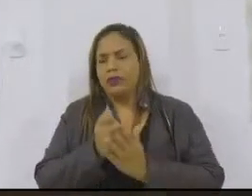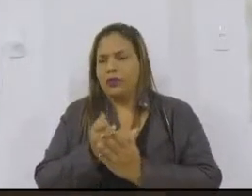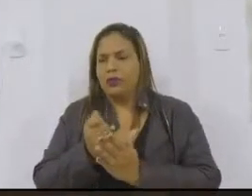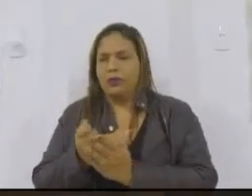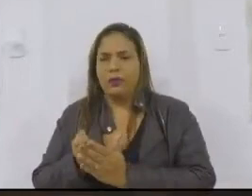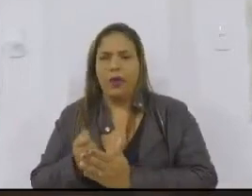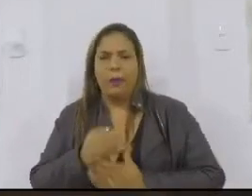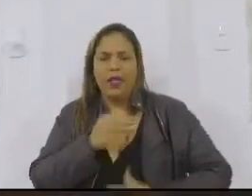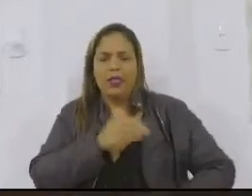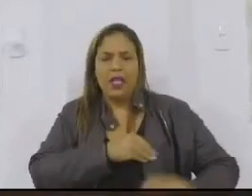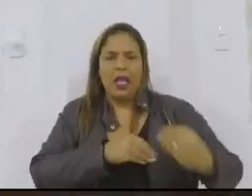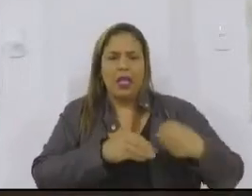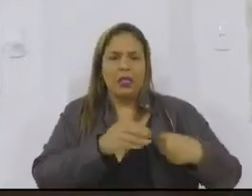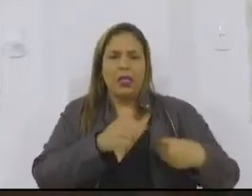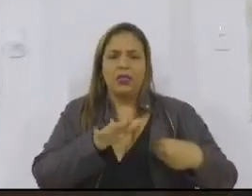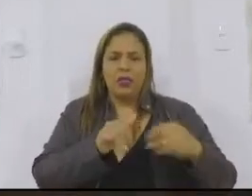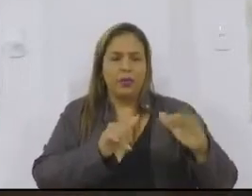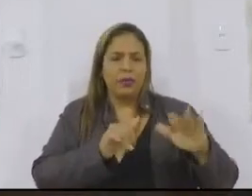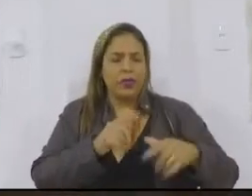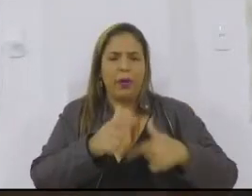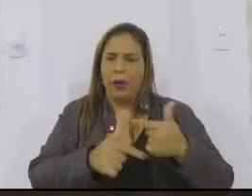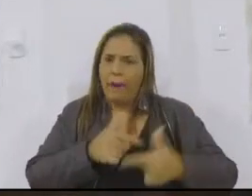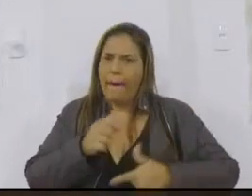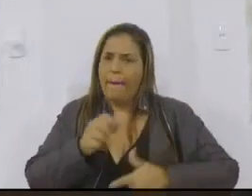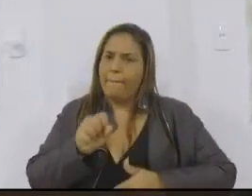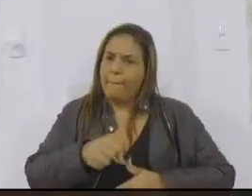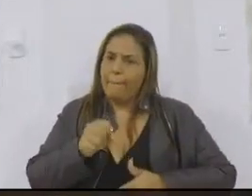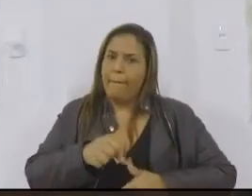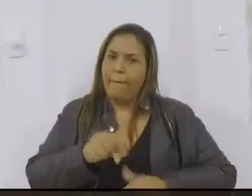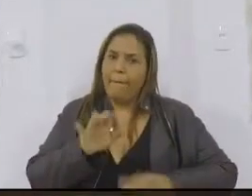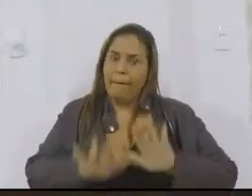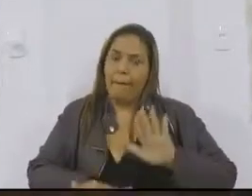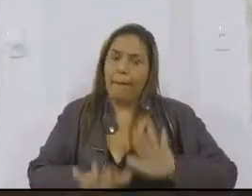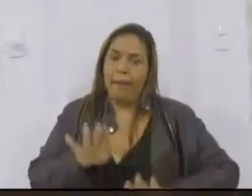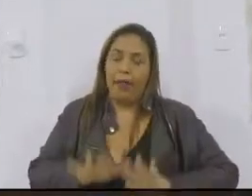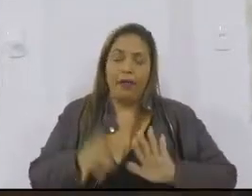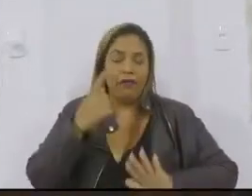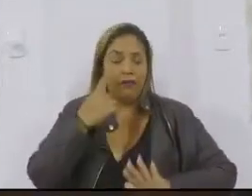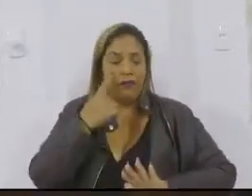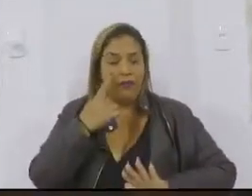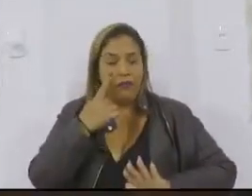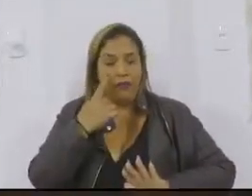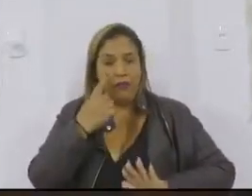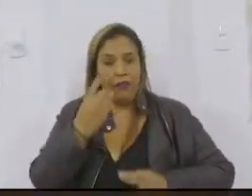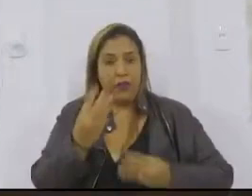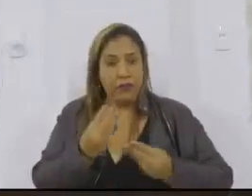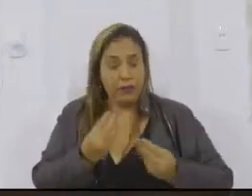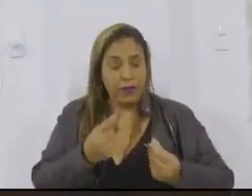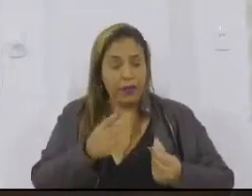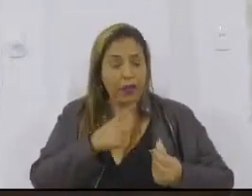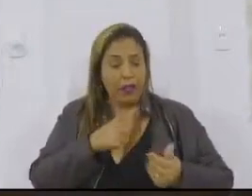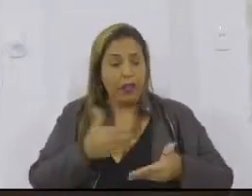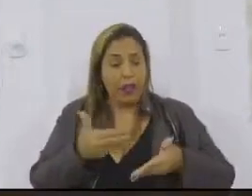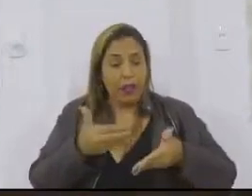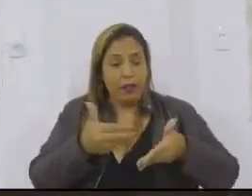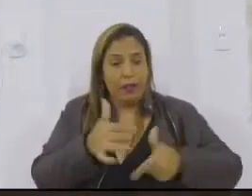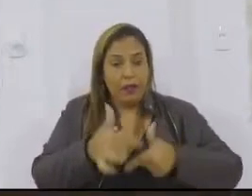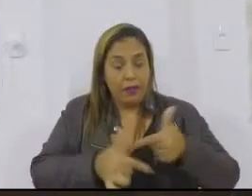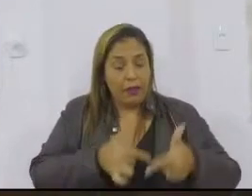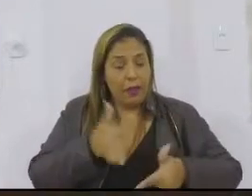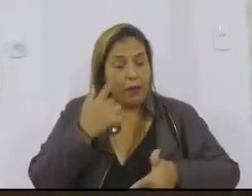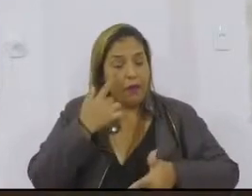com suas funções limitadas, mas sempre é possível alocar em trabalhos para que possam ser realizados e inseri-los no mercado de trabalho e